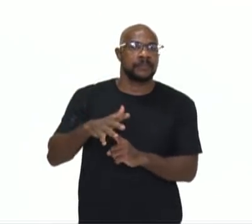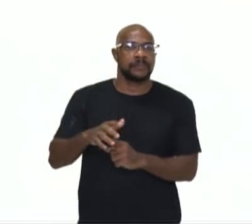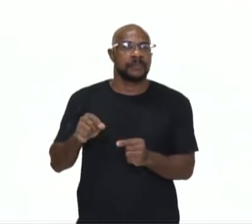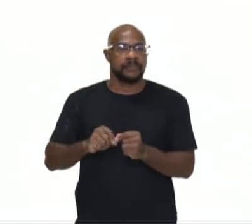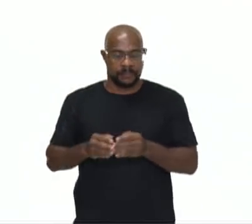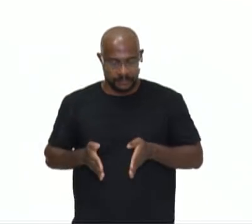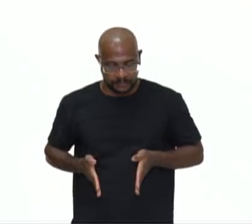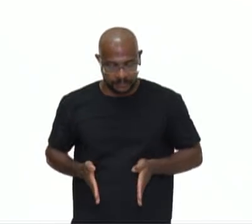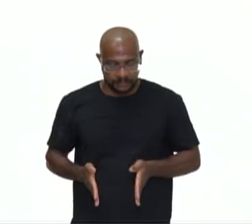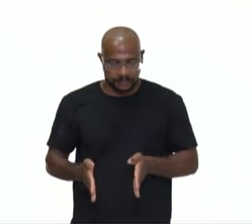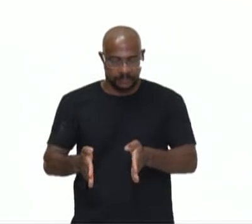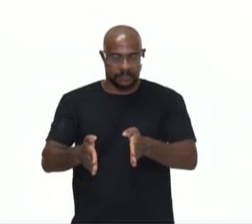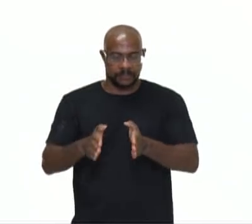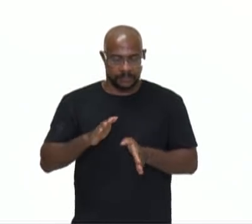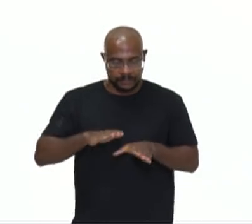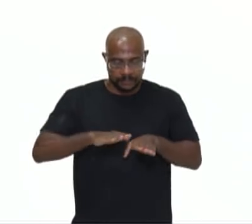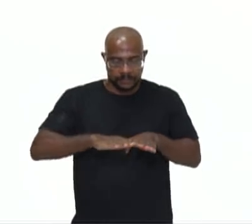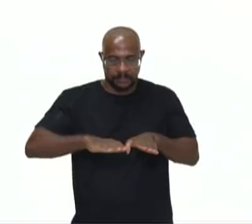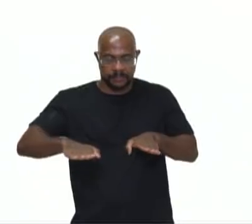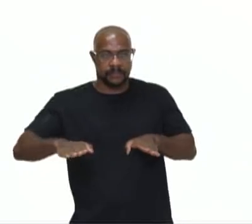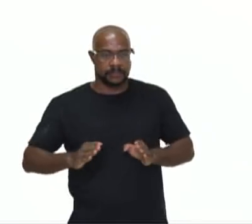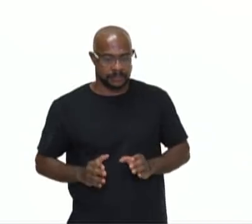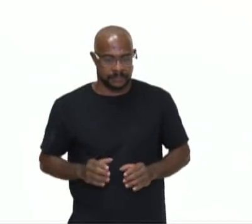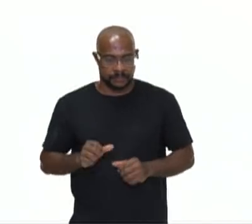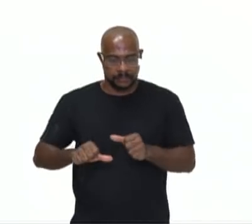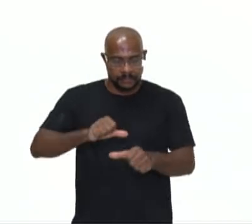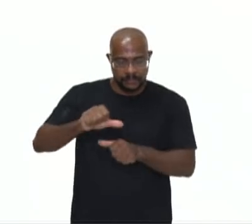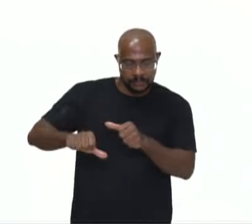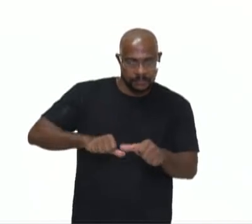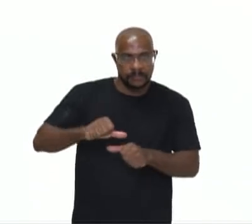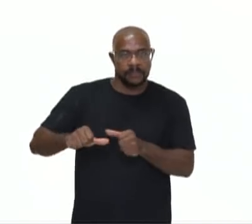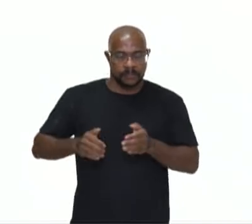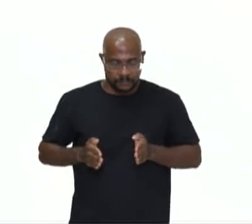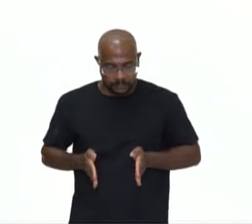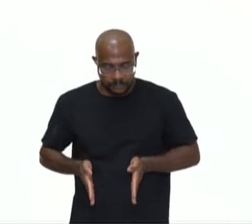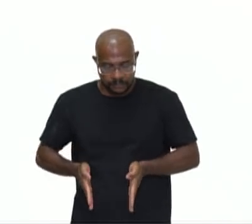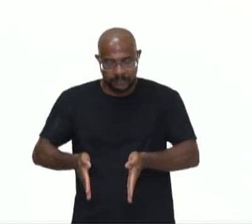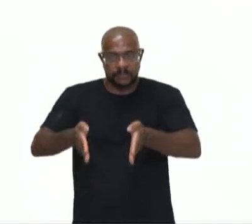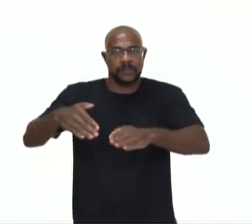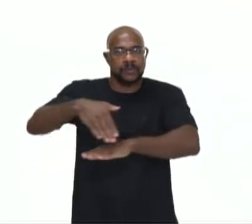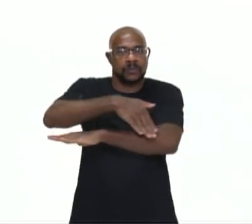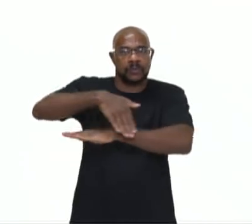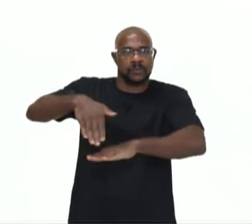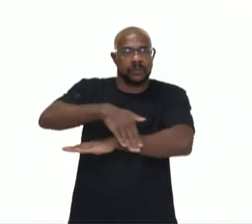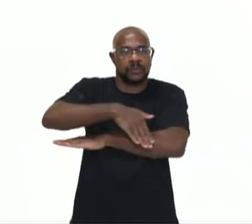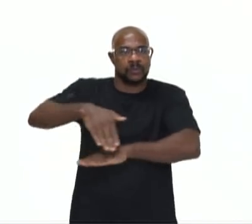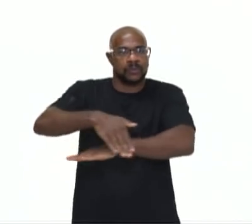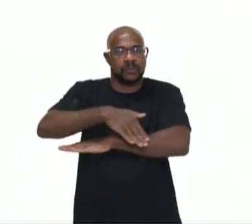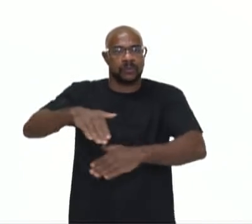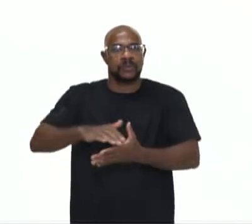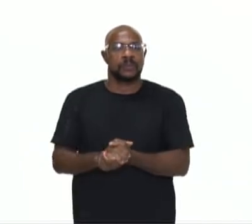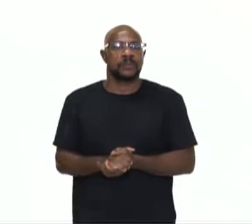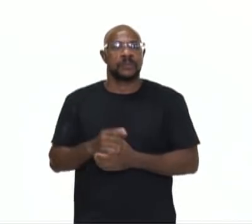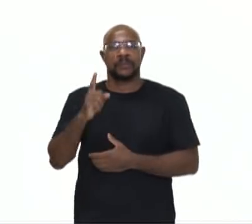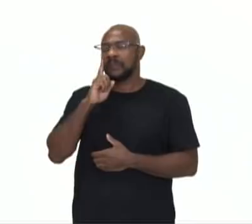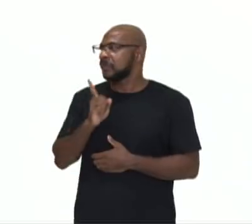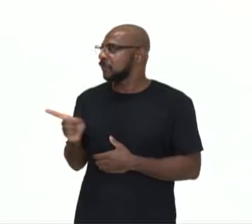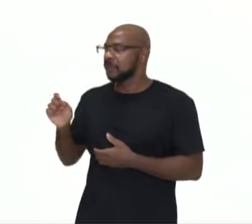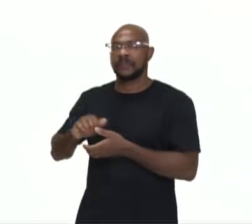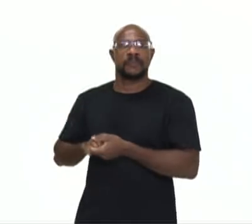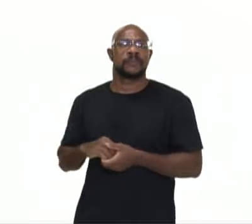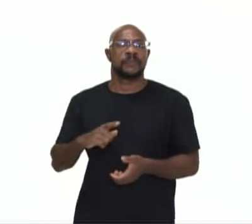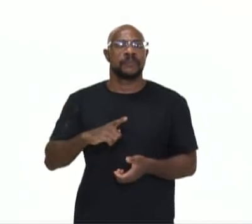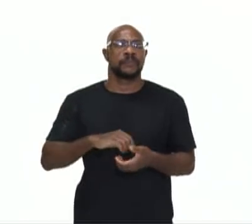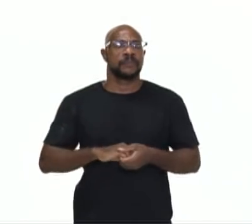uma estrada em 3 etapas. Na primeira etapa, serão pavimentados 3/8 da estrada. E na segunda, serão